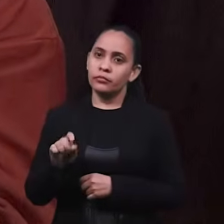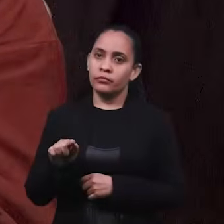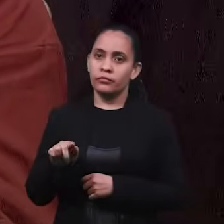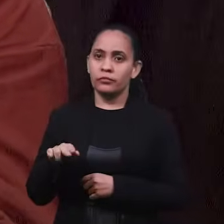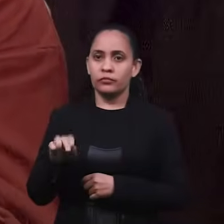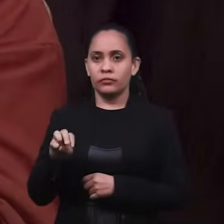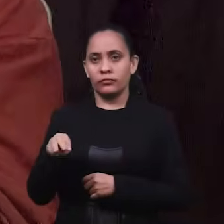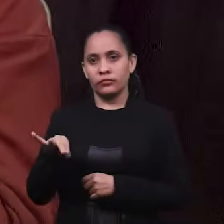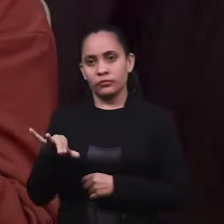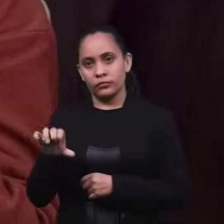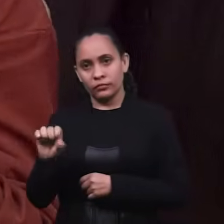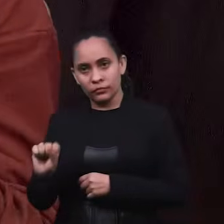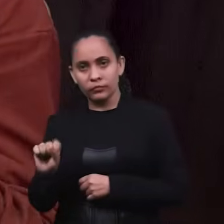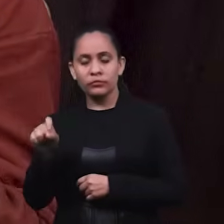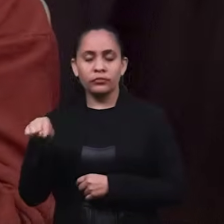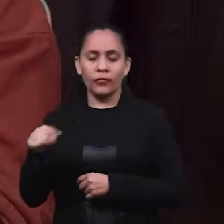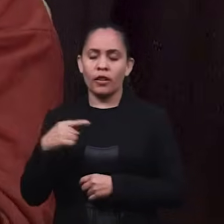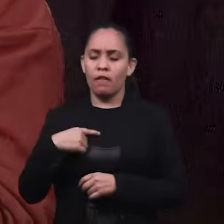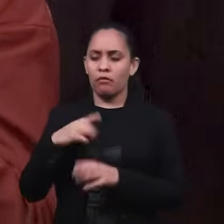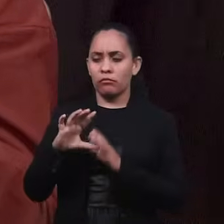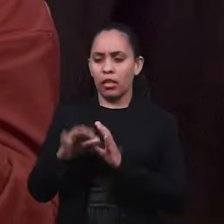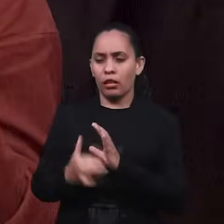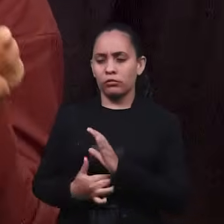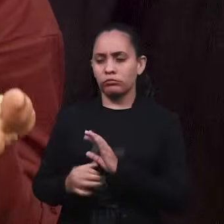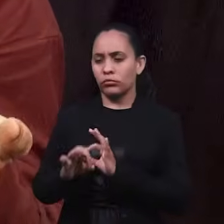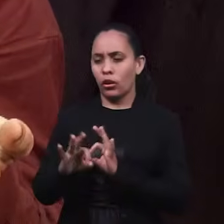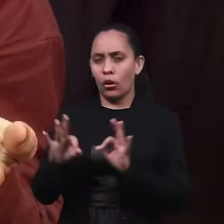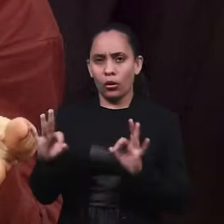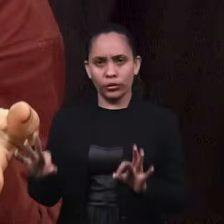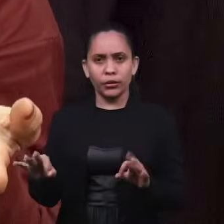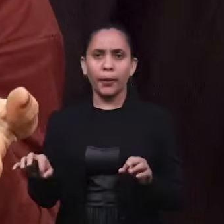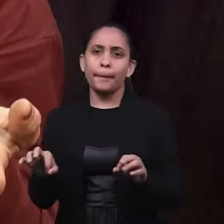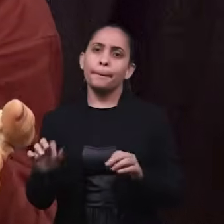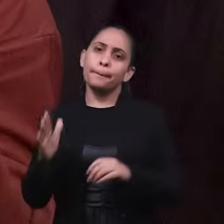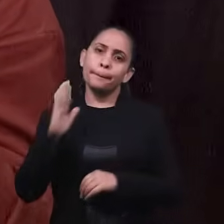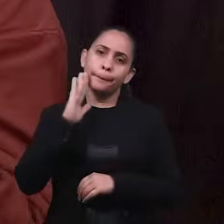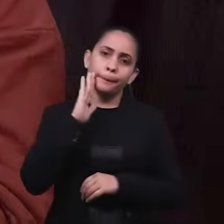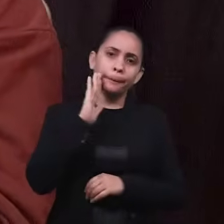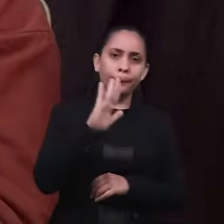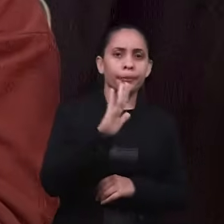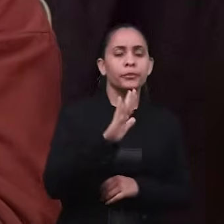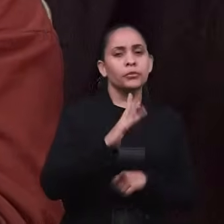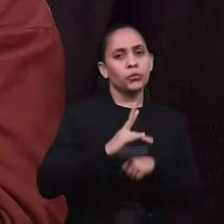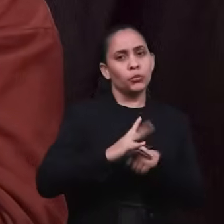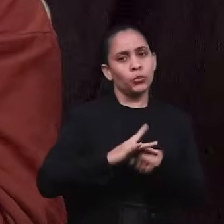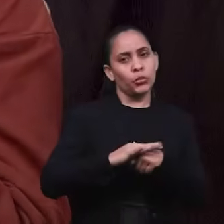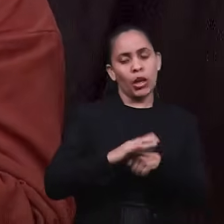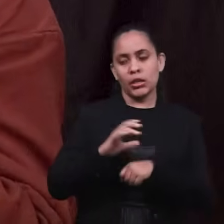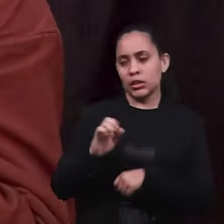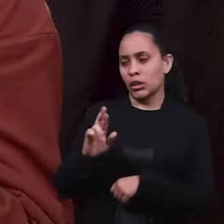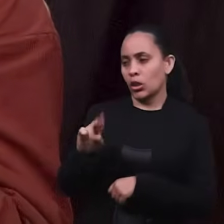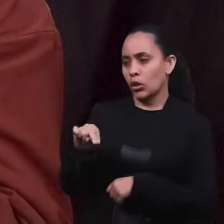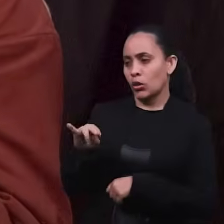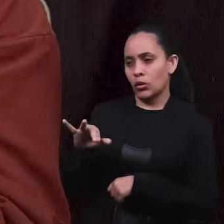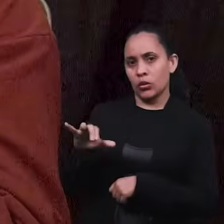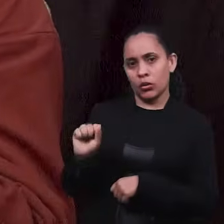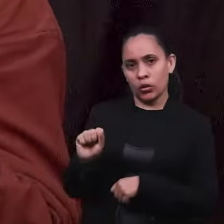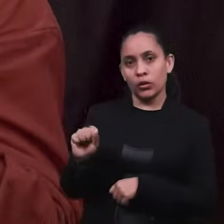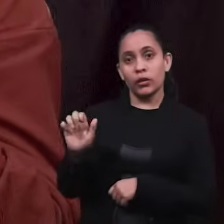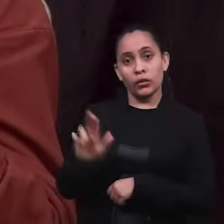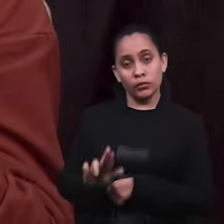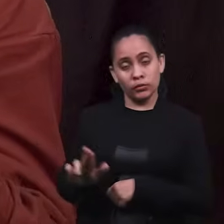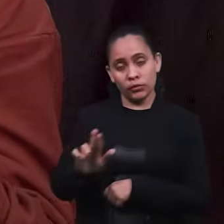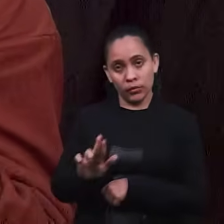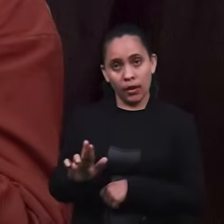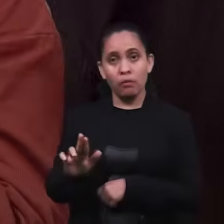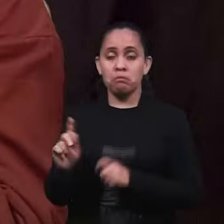usar com cautela. Mas tem vários benefícios, principalmente para doenças crônicas, né? Então, importante. É usar mesmo